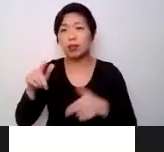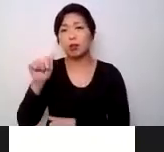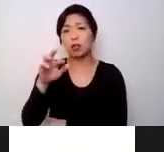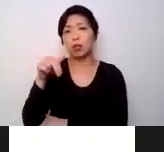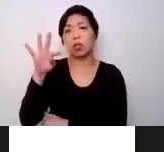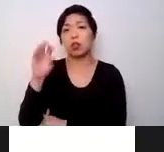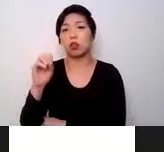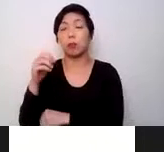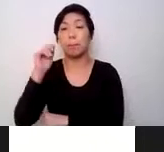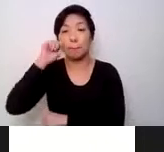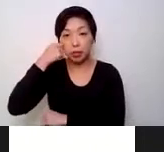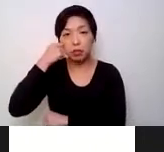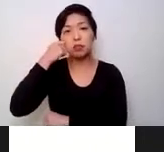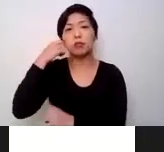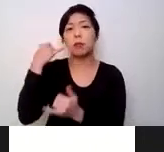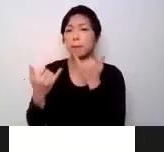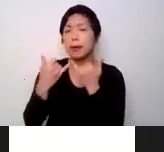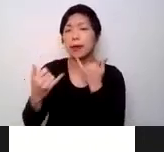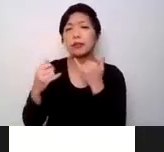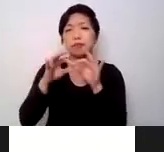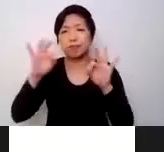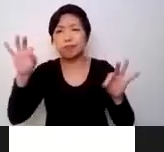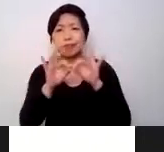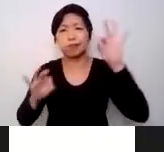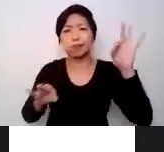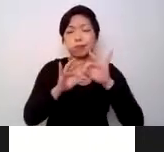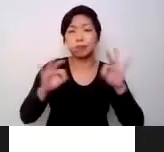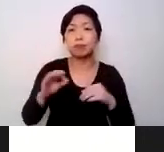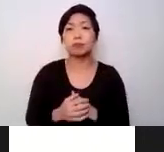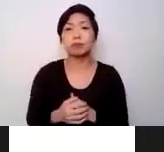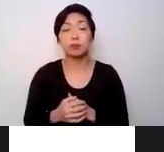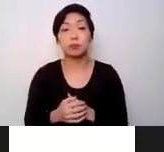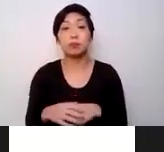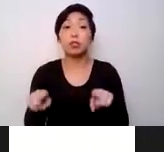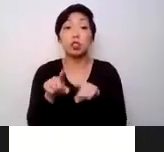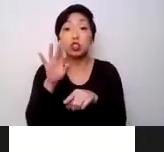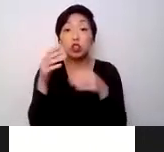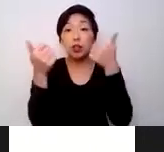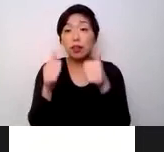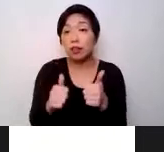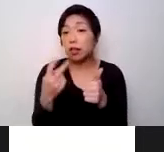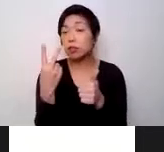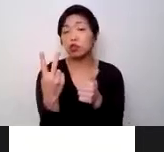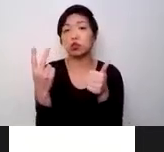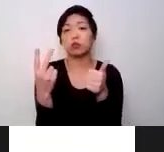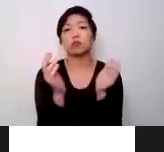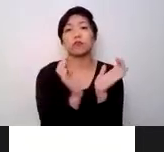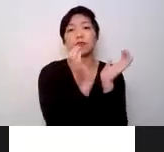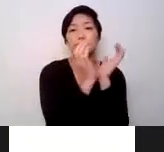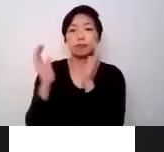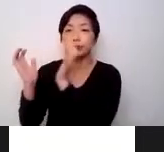horizontal assimétrica decrescente e como ornamento havia apenas dois vasos do lado